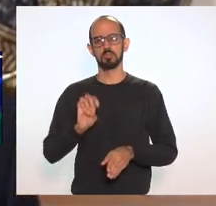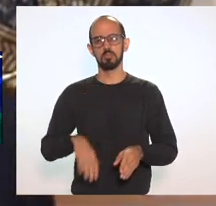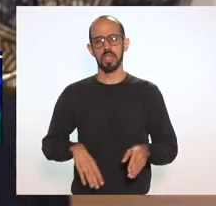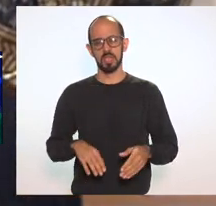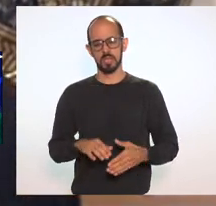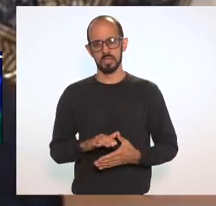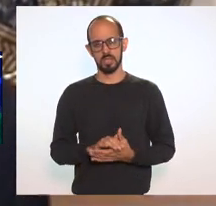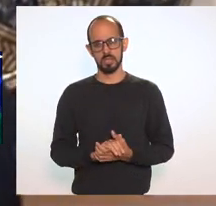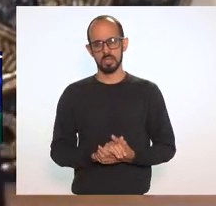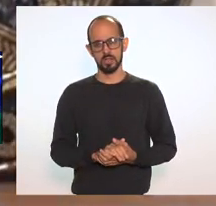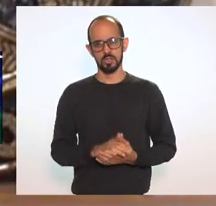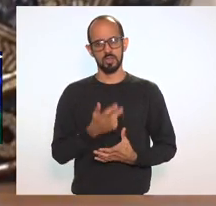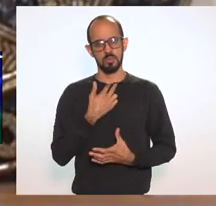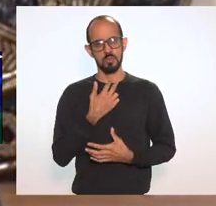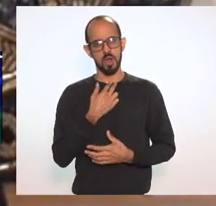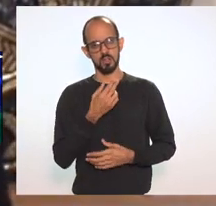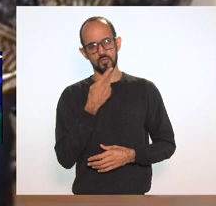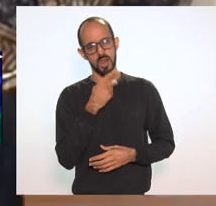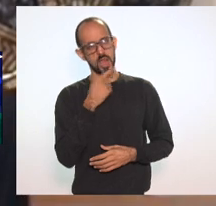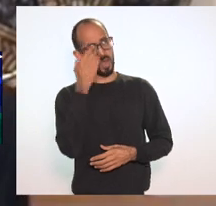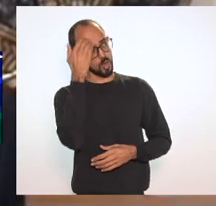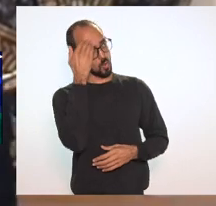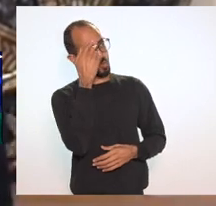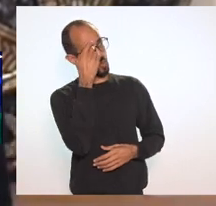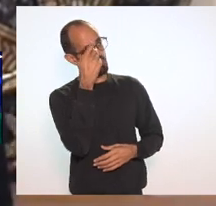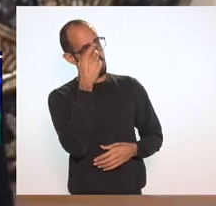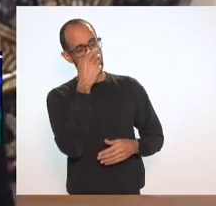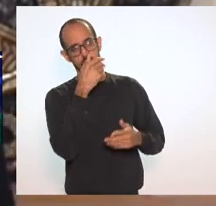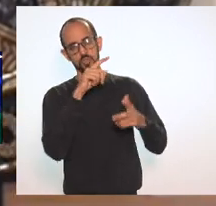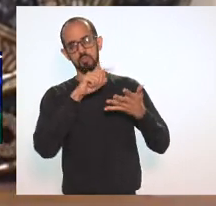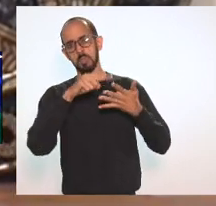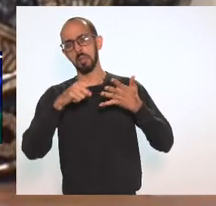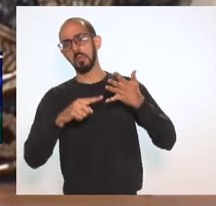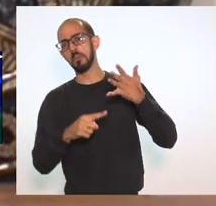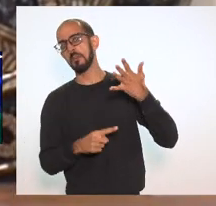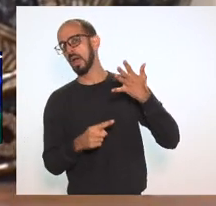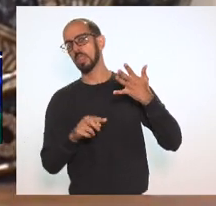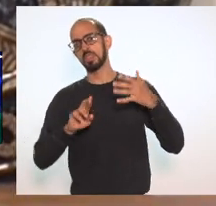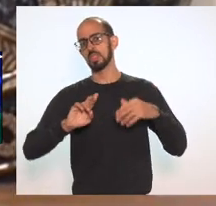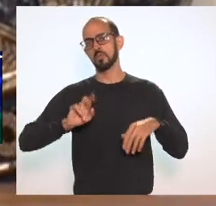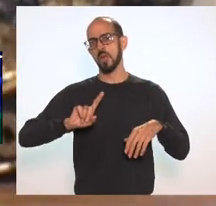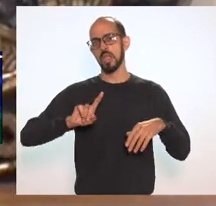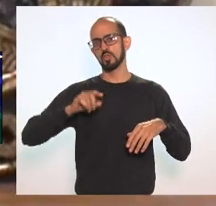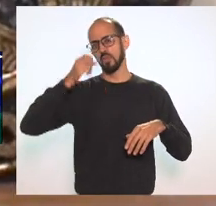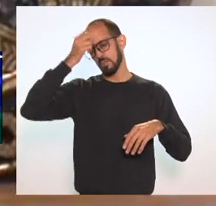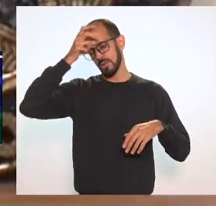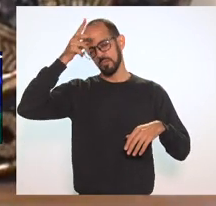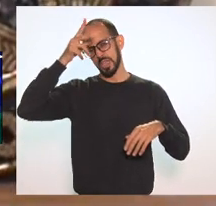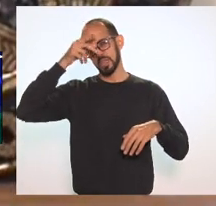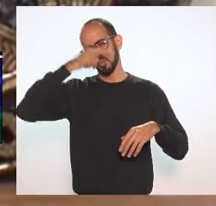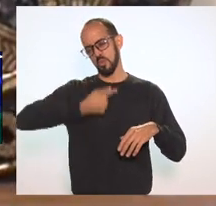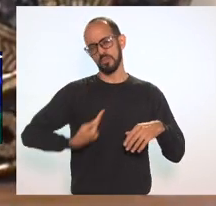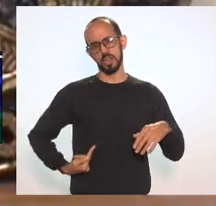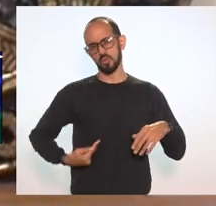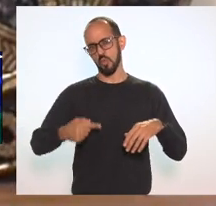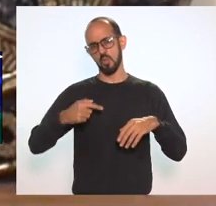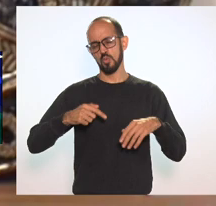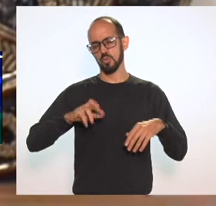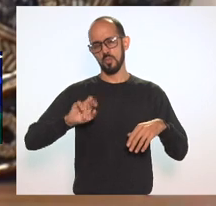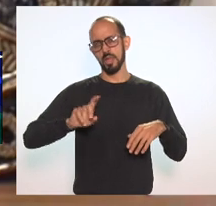no prefeito no Governador no presidente quem quer que seja nenhum de nós Nenhum de